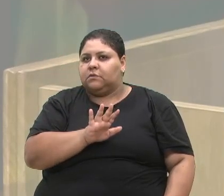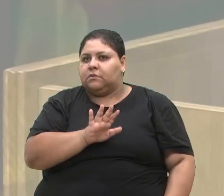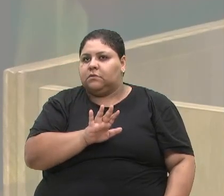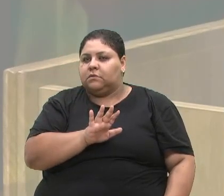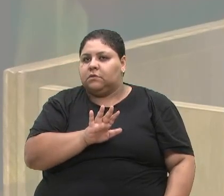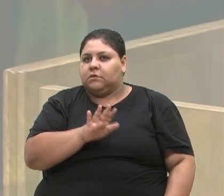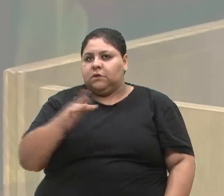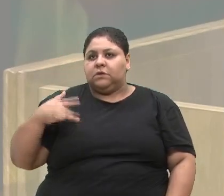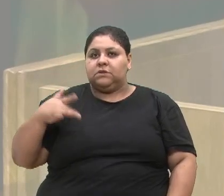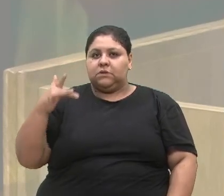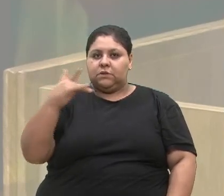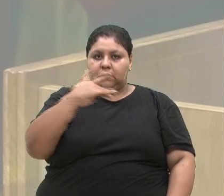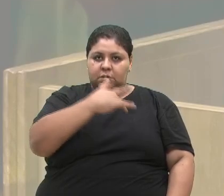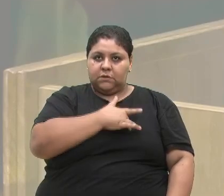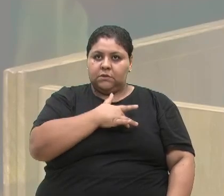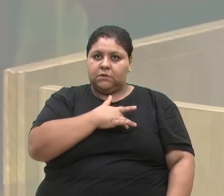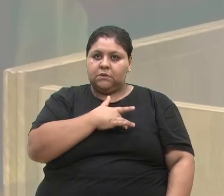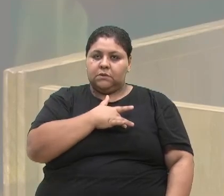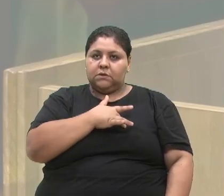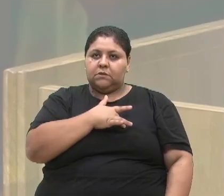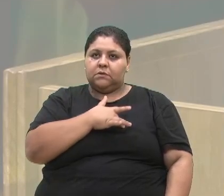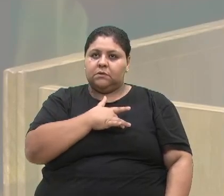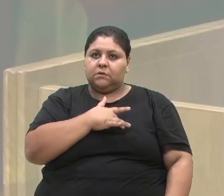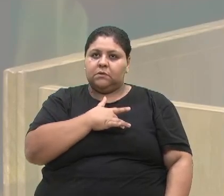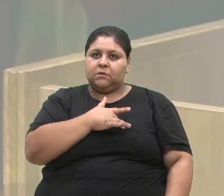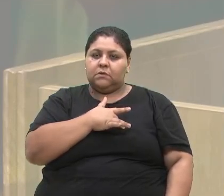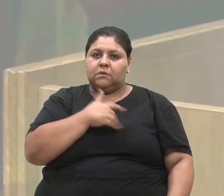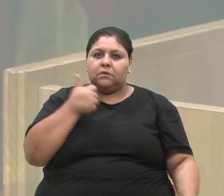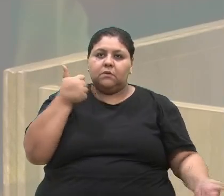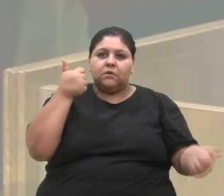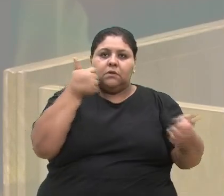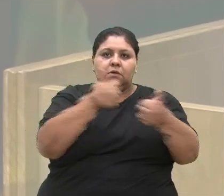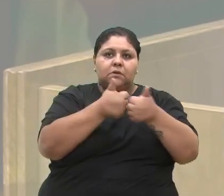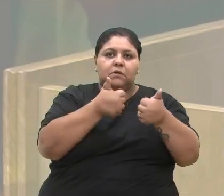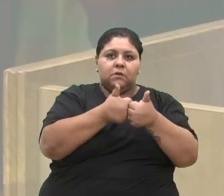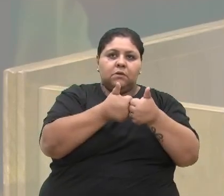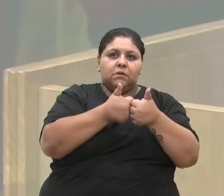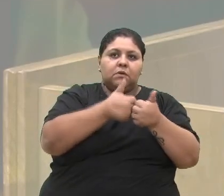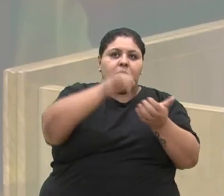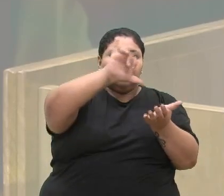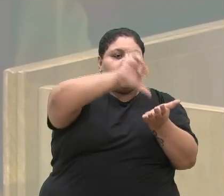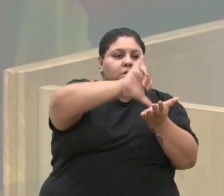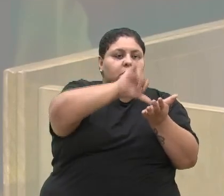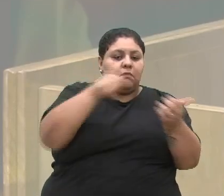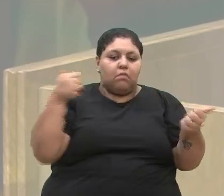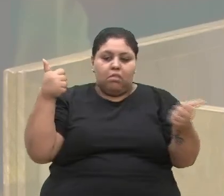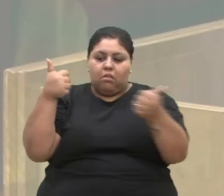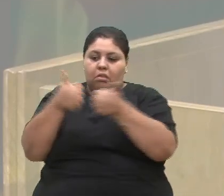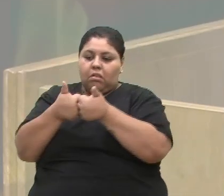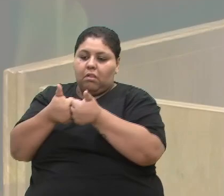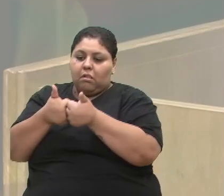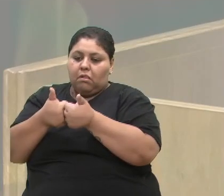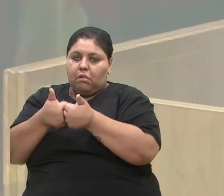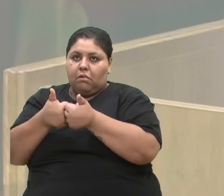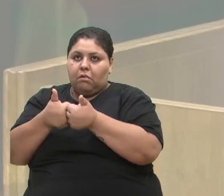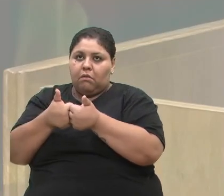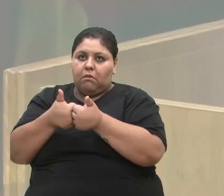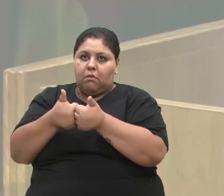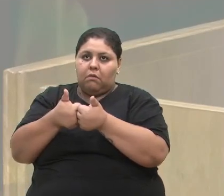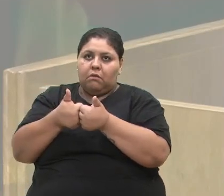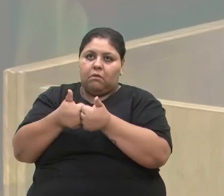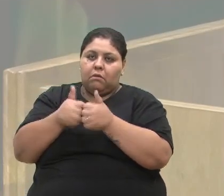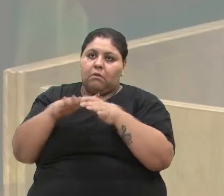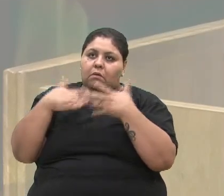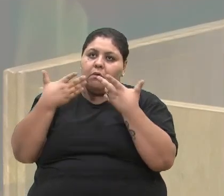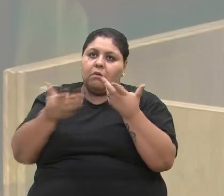Saúde, que é o Hospital Saúde, ali perto do postão, seria bem do lado levar os pacientes de um lado para o outro.